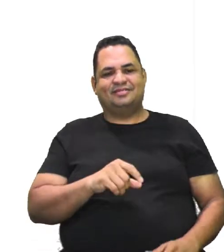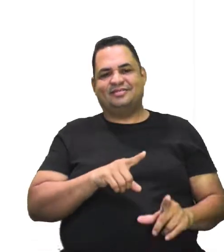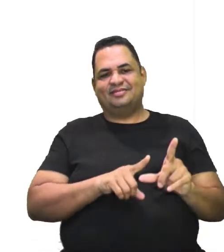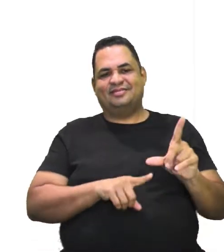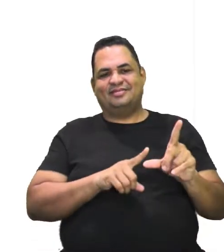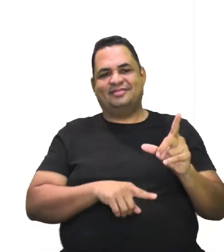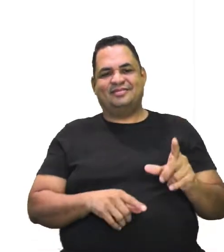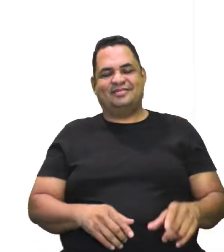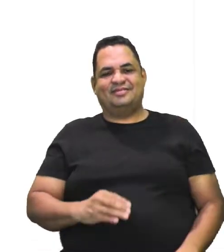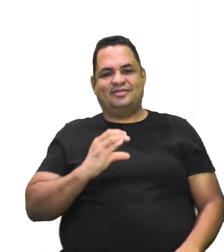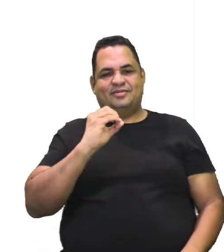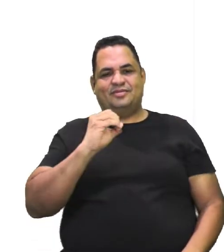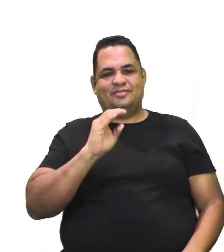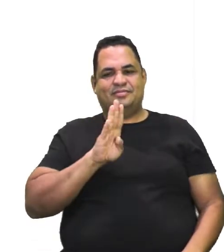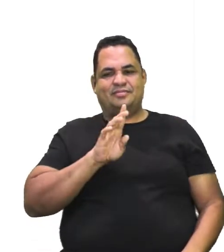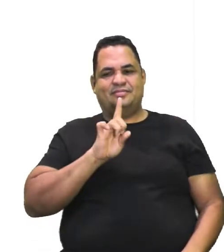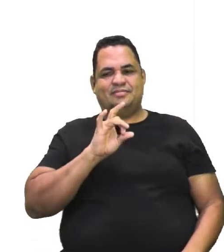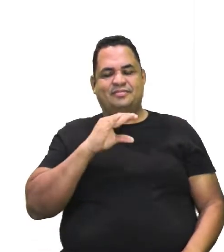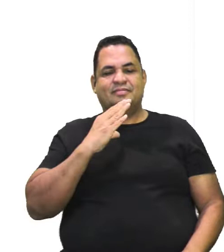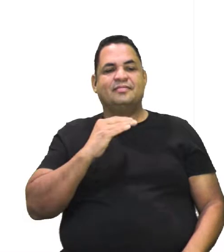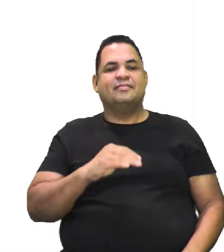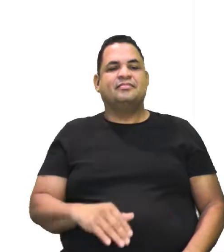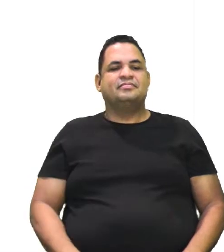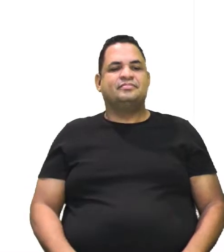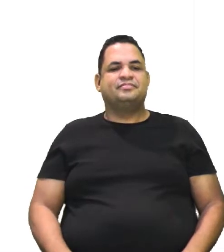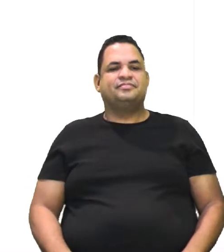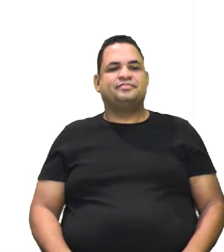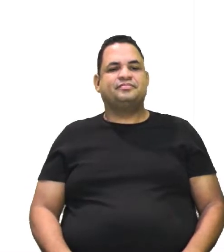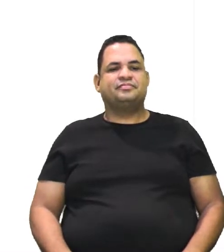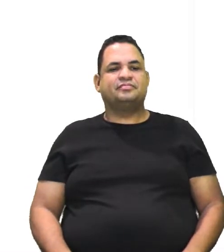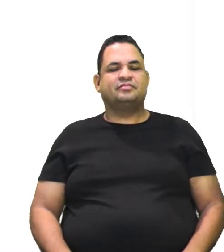O, B, D, C. O professor Maurício sabe bem, né?